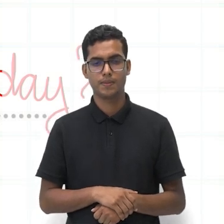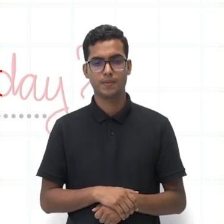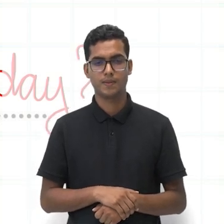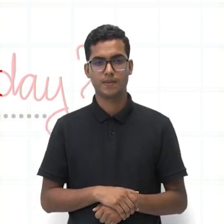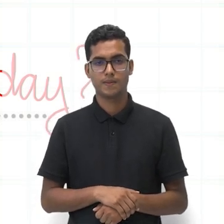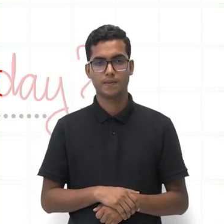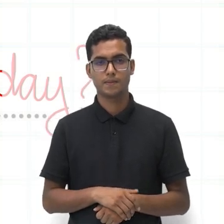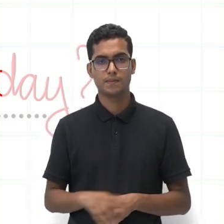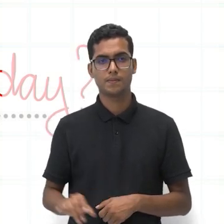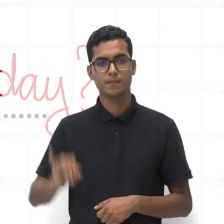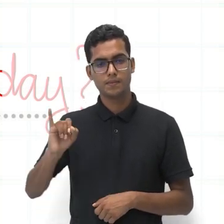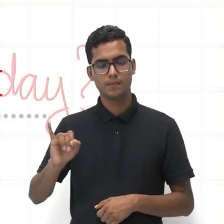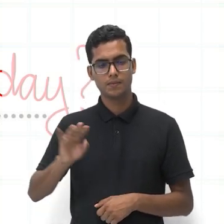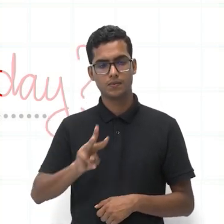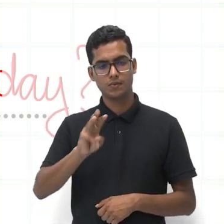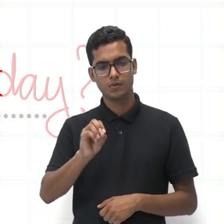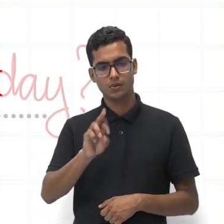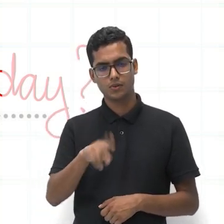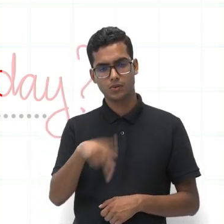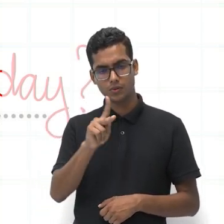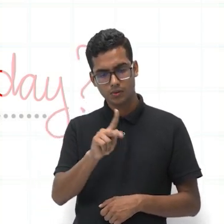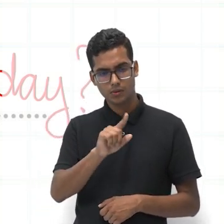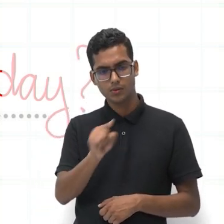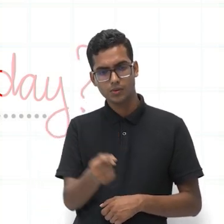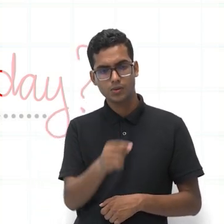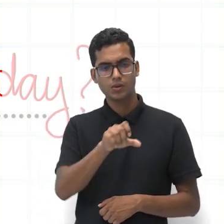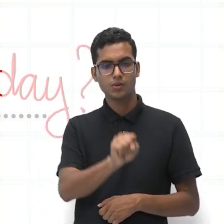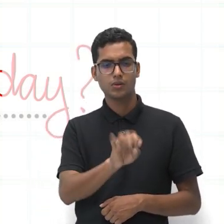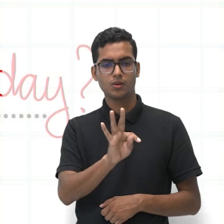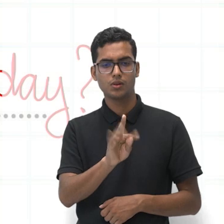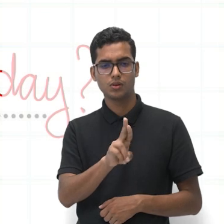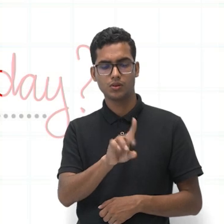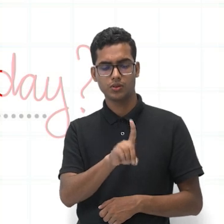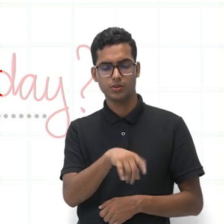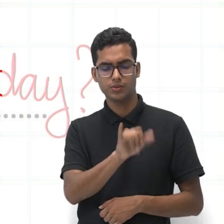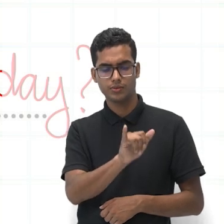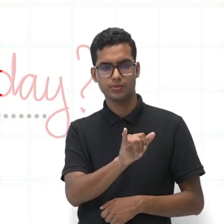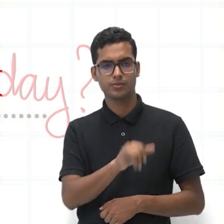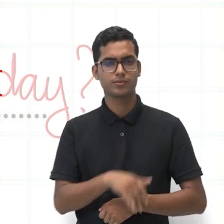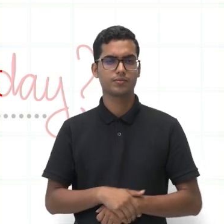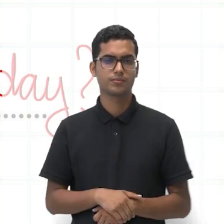diriam study, né? Vocês estudam. O que mais?